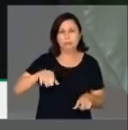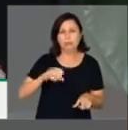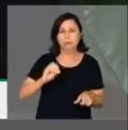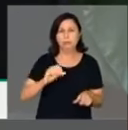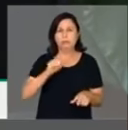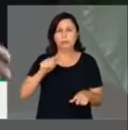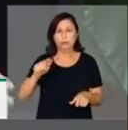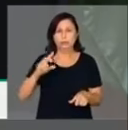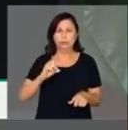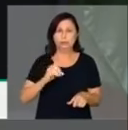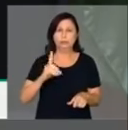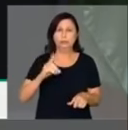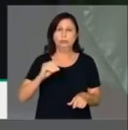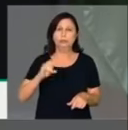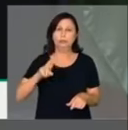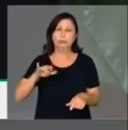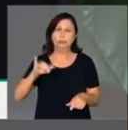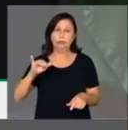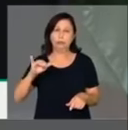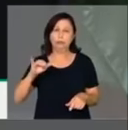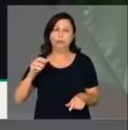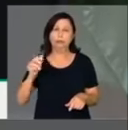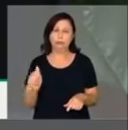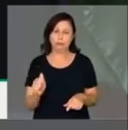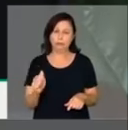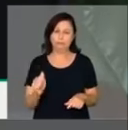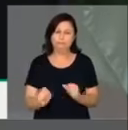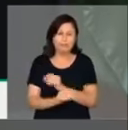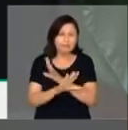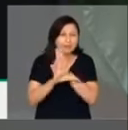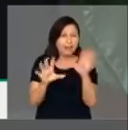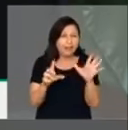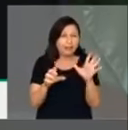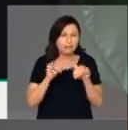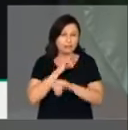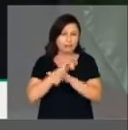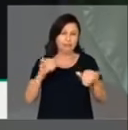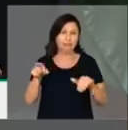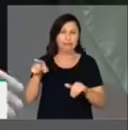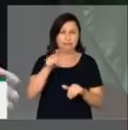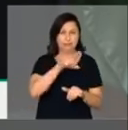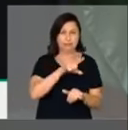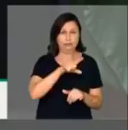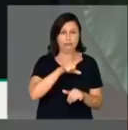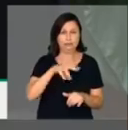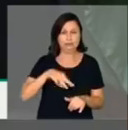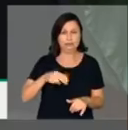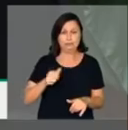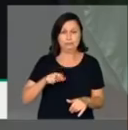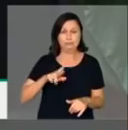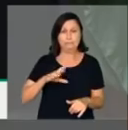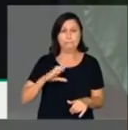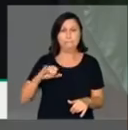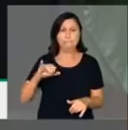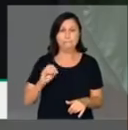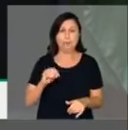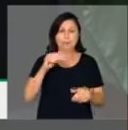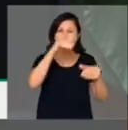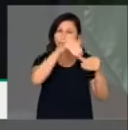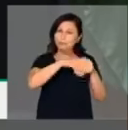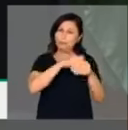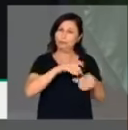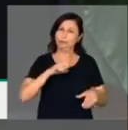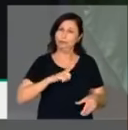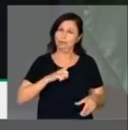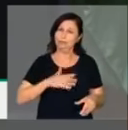que meu voto será do Márcio França, porque considero que já está mais do que na hora de tirar o